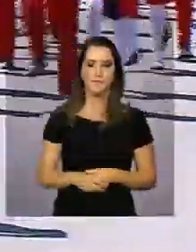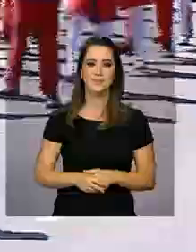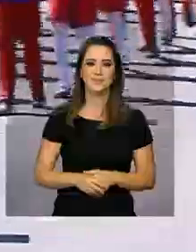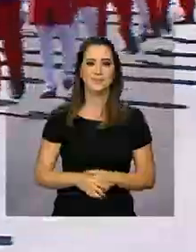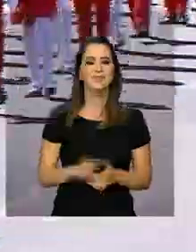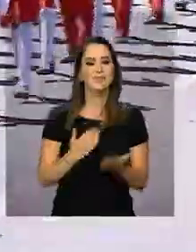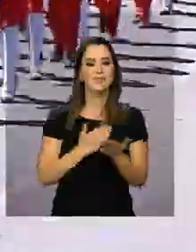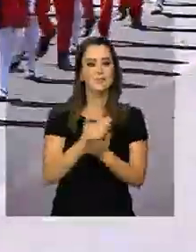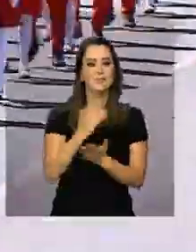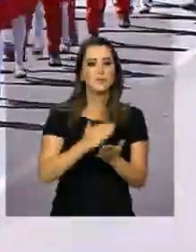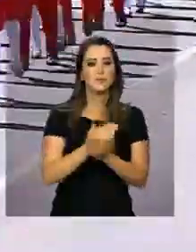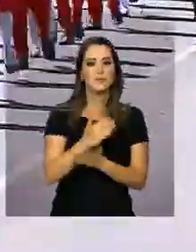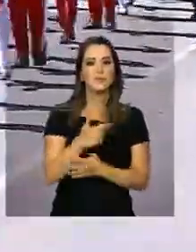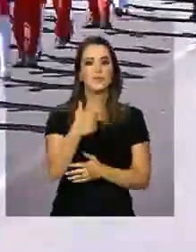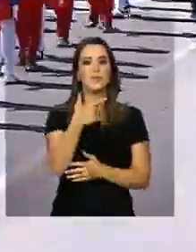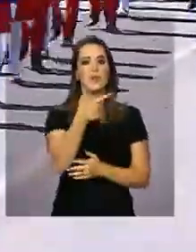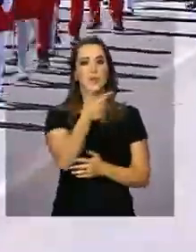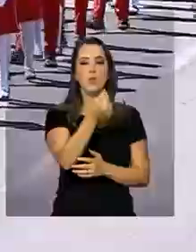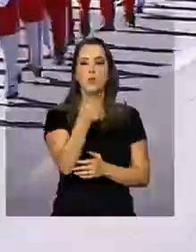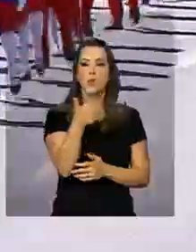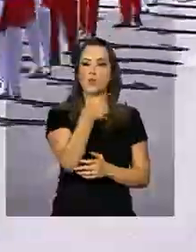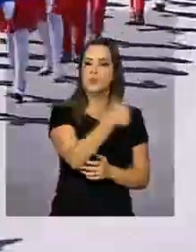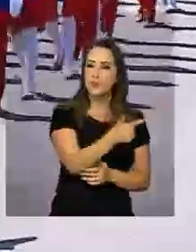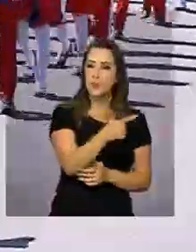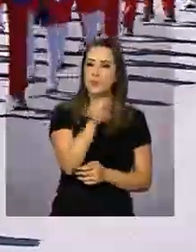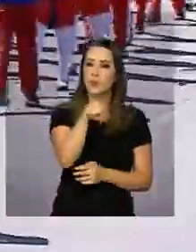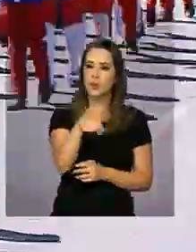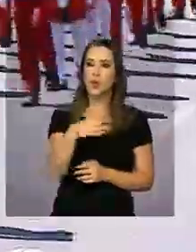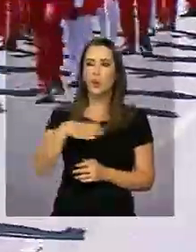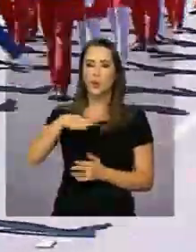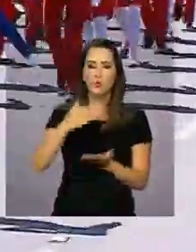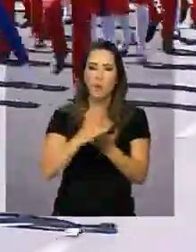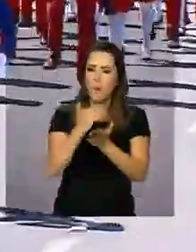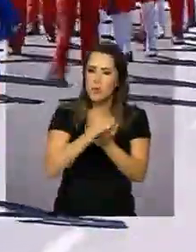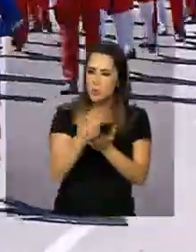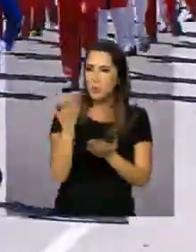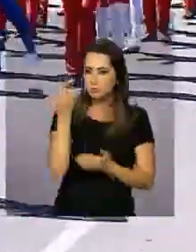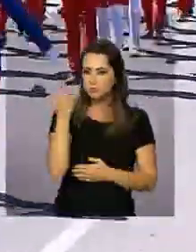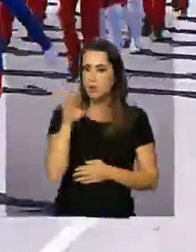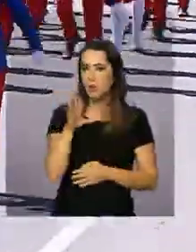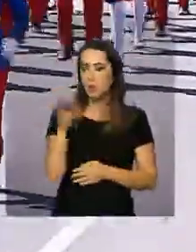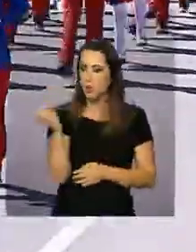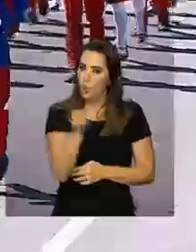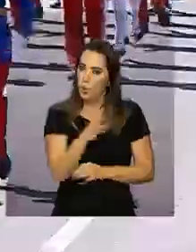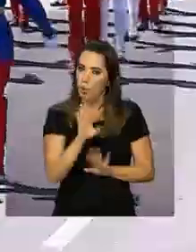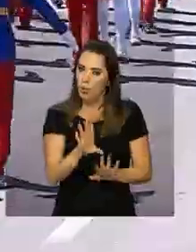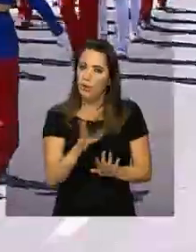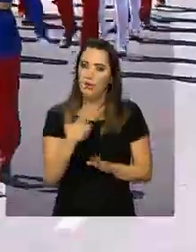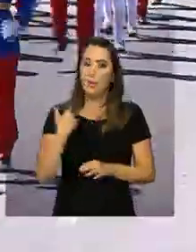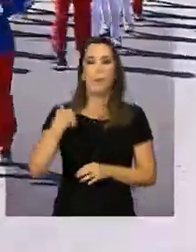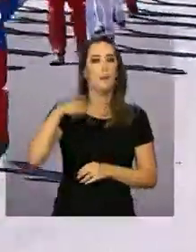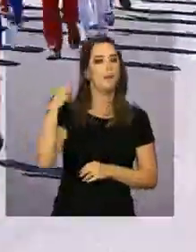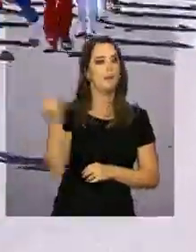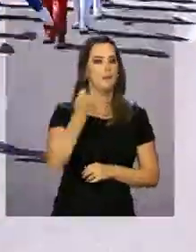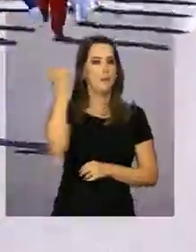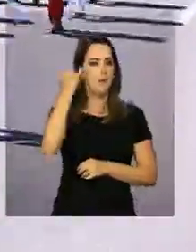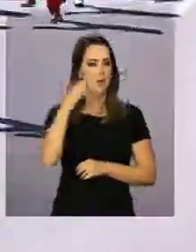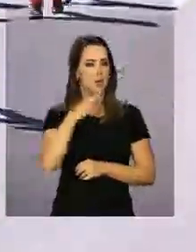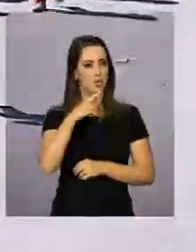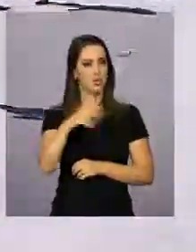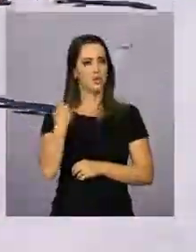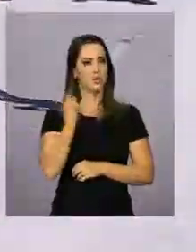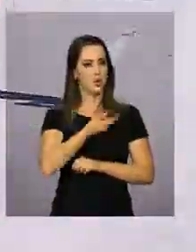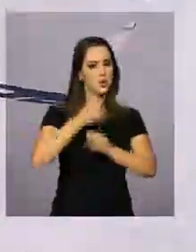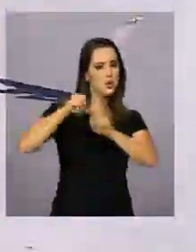Ele funcionou a partir de 2012, então é um colégio recente, mas de grandes e importantes resultados no